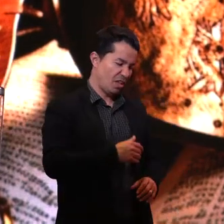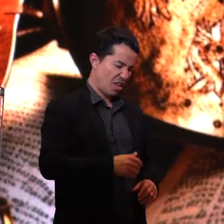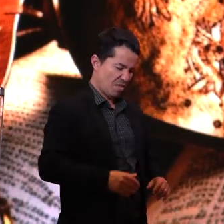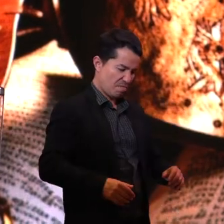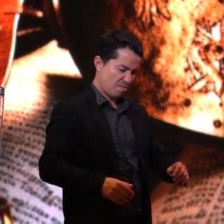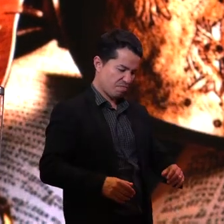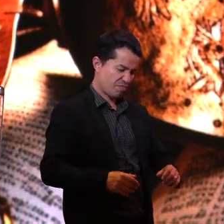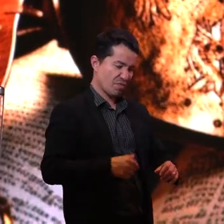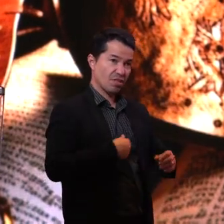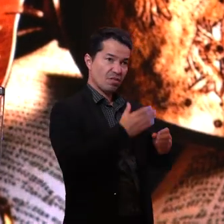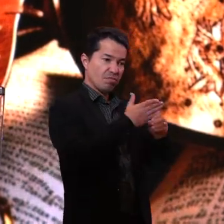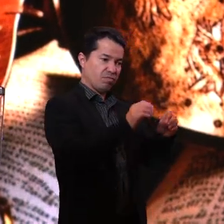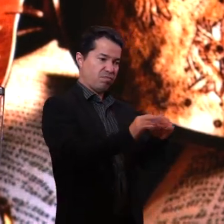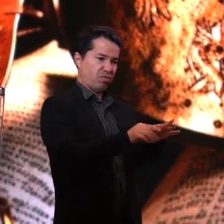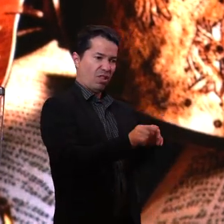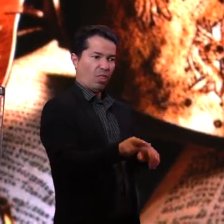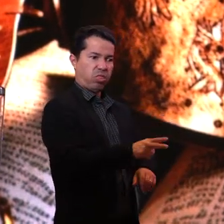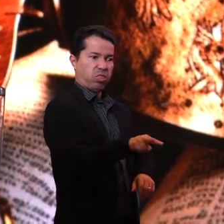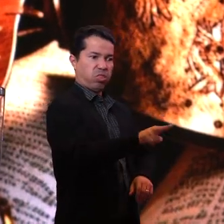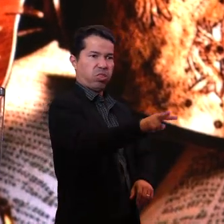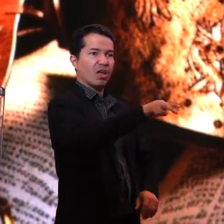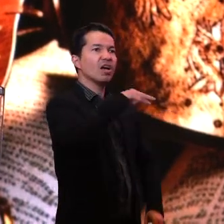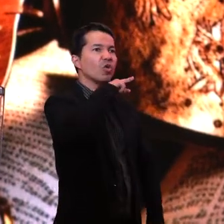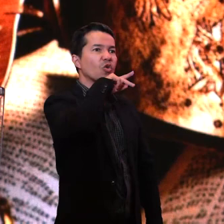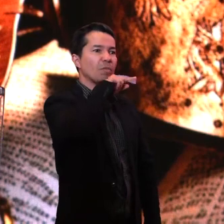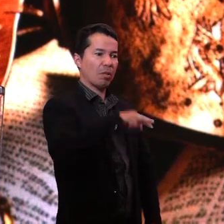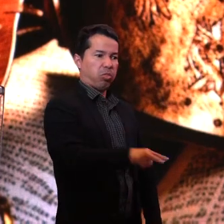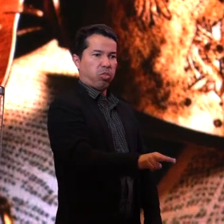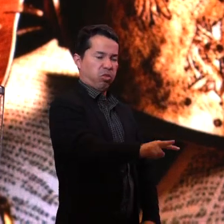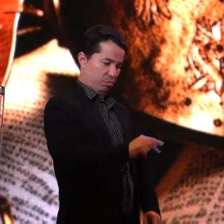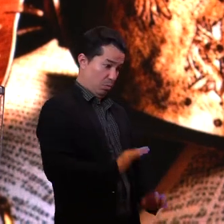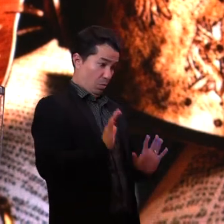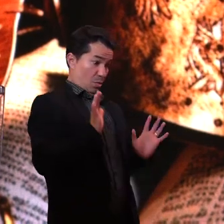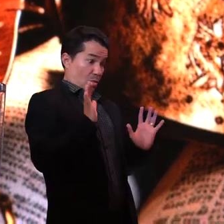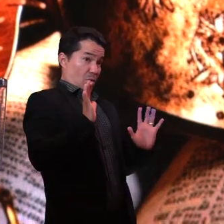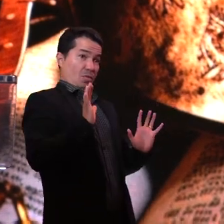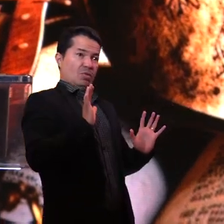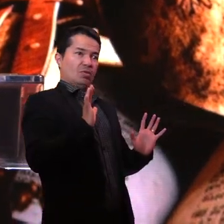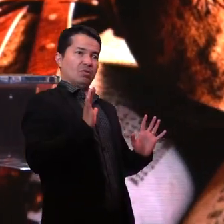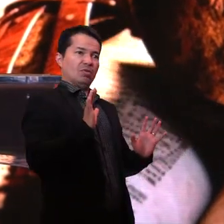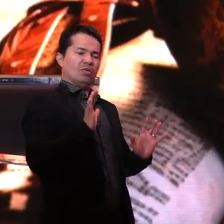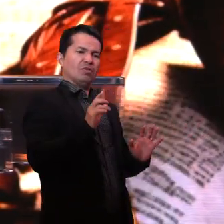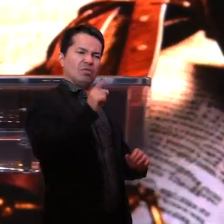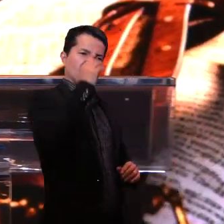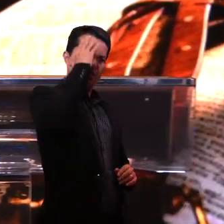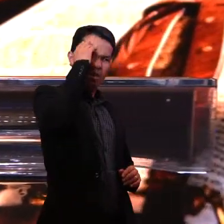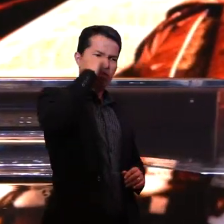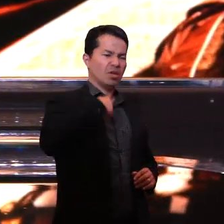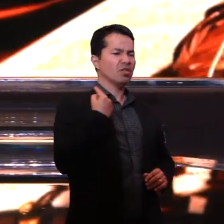cobras geram víboras, nós estamos presos na nossa maldade, na nossa natureza